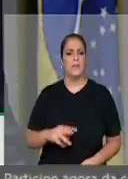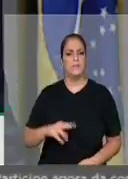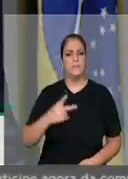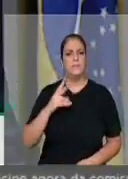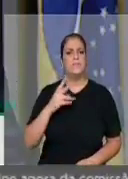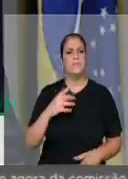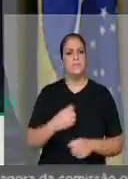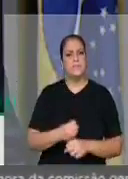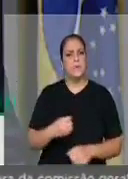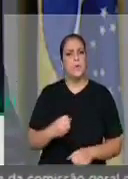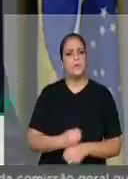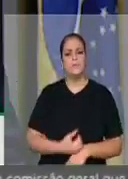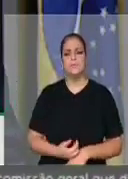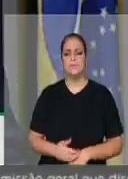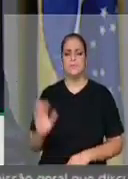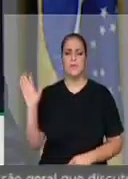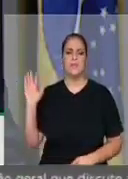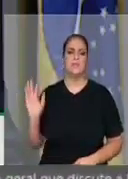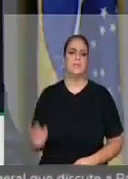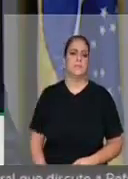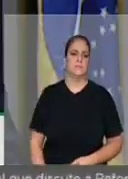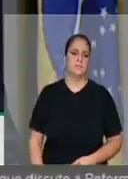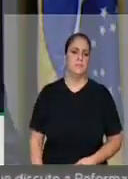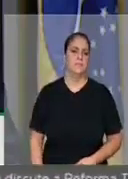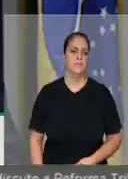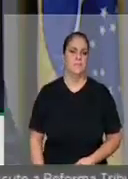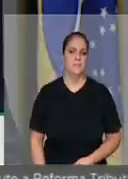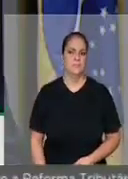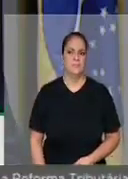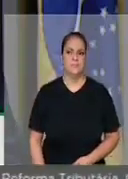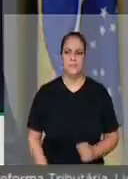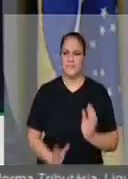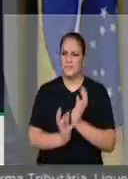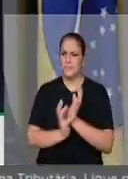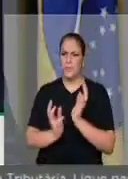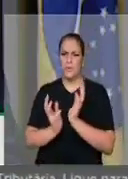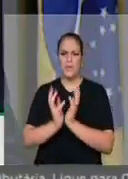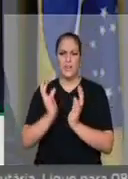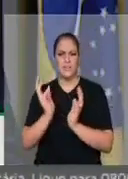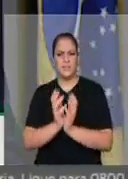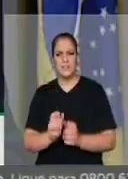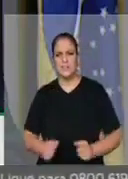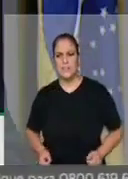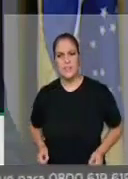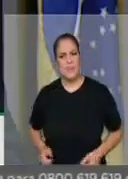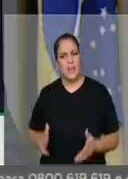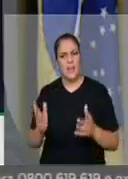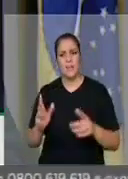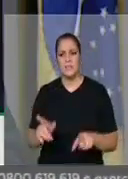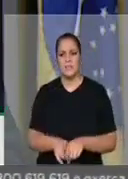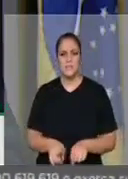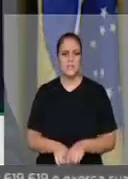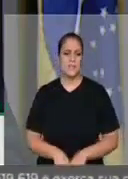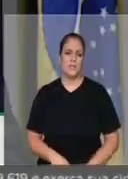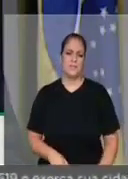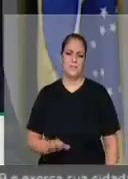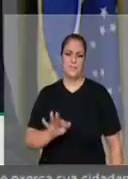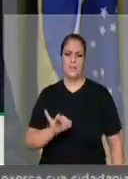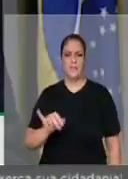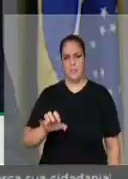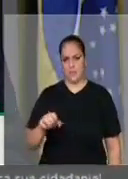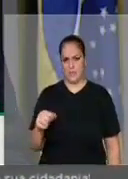dessas iniquidades que nós estamos falando. Qual é o custo da burocracia? A